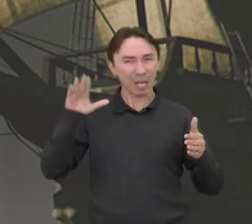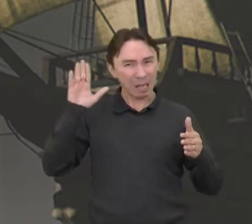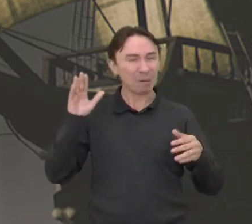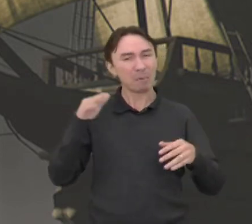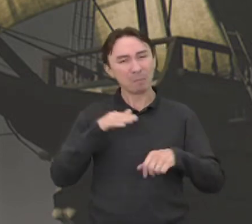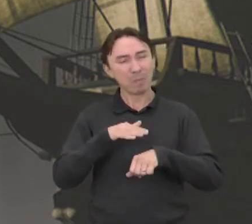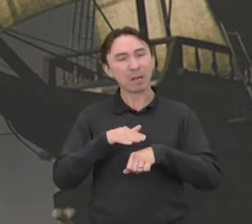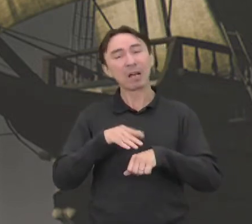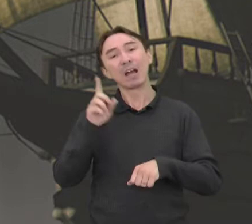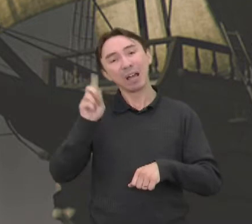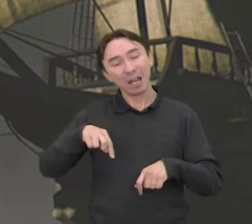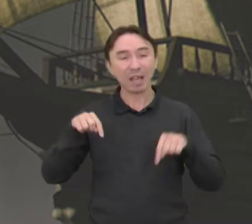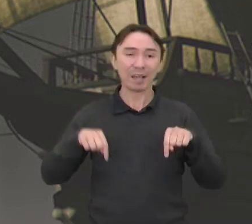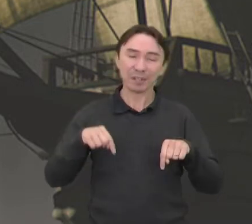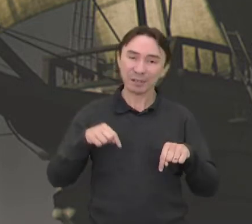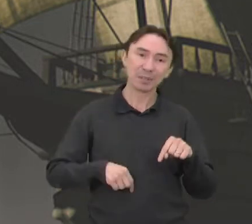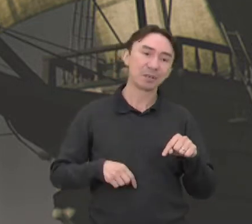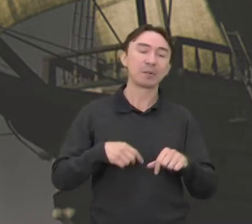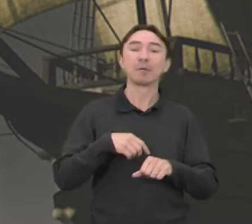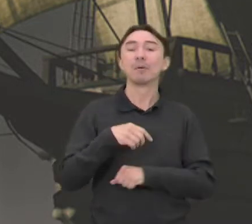do Brasil Colônia, né?